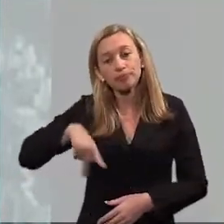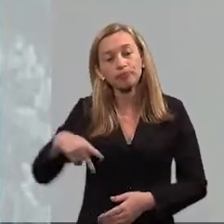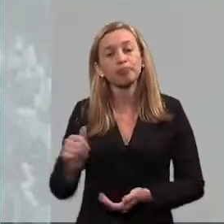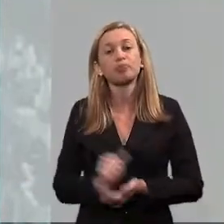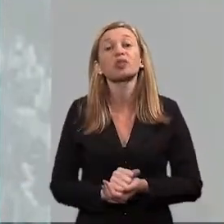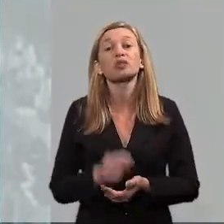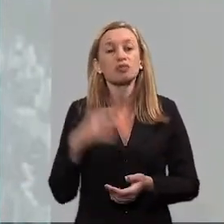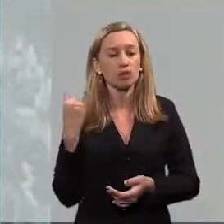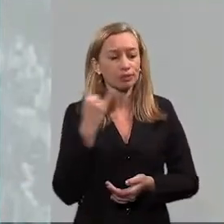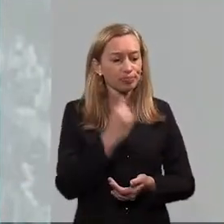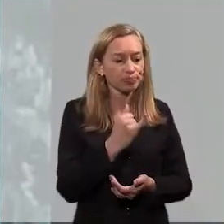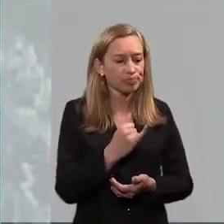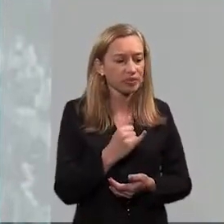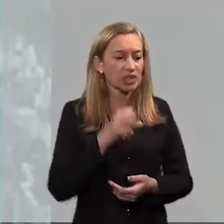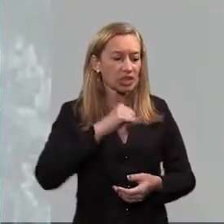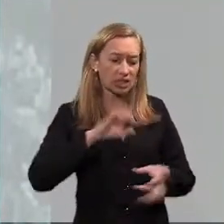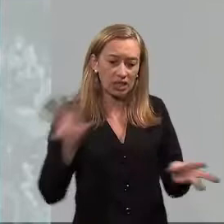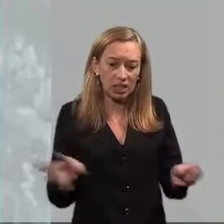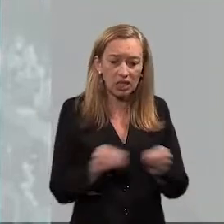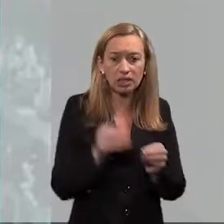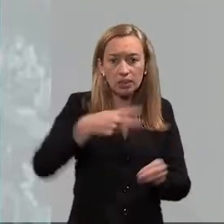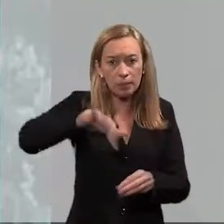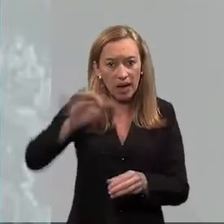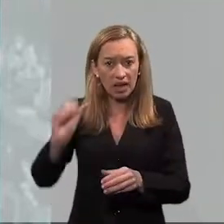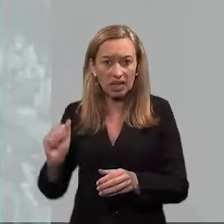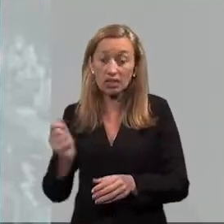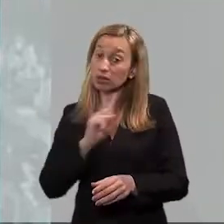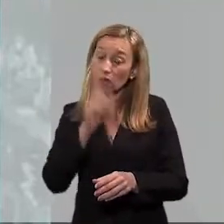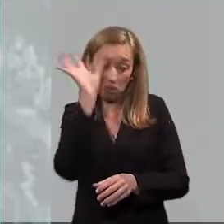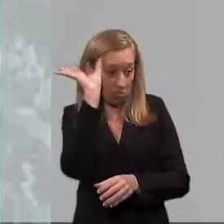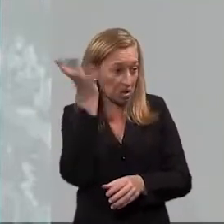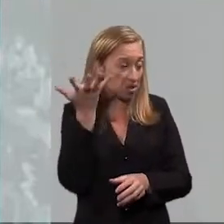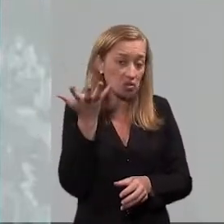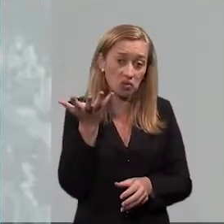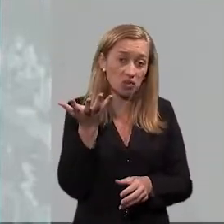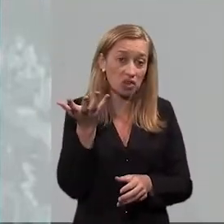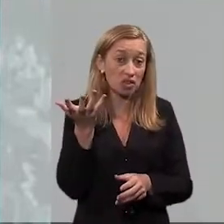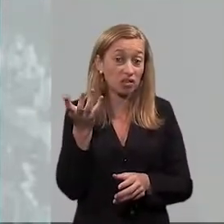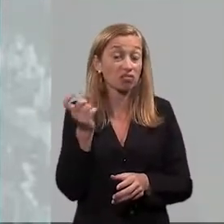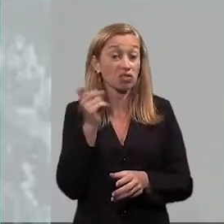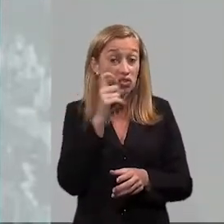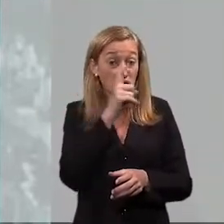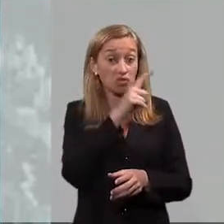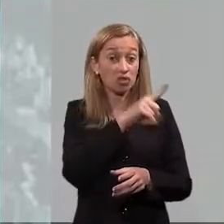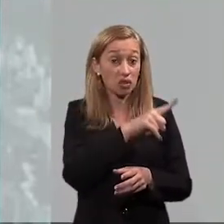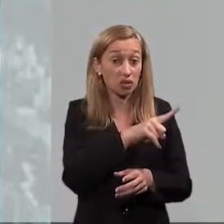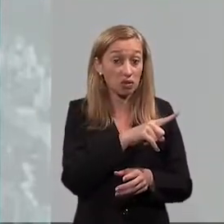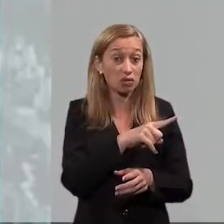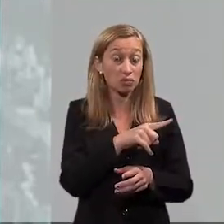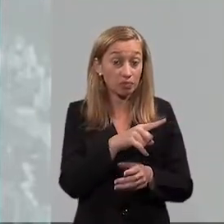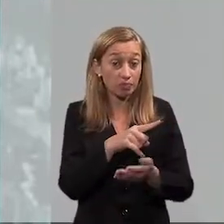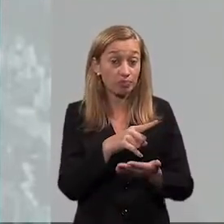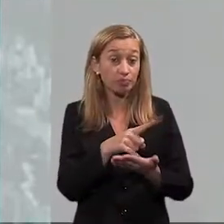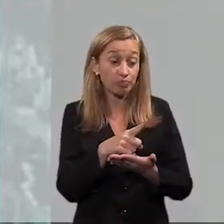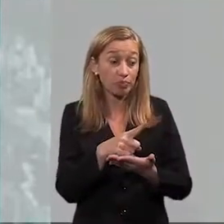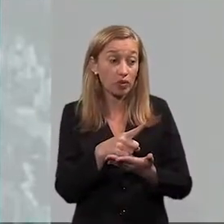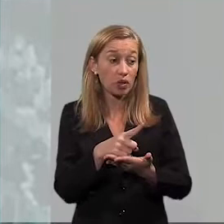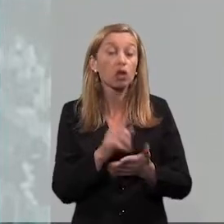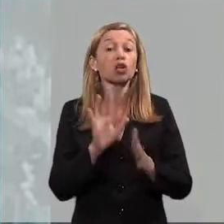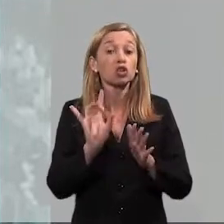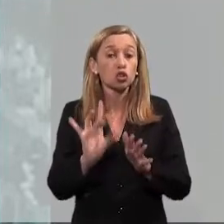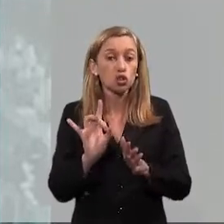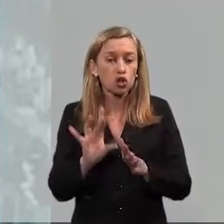pelo Ministério, dizendo o seguinte, olha, segregação de massas não é solução para déficit atuarial nem financeiro do regime